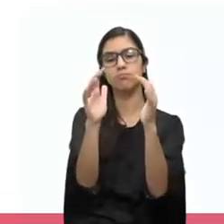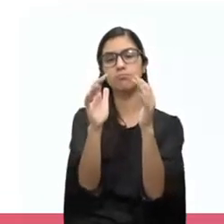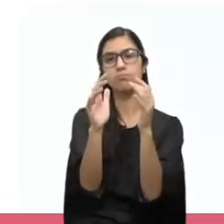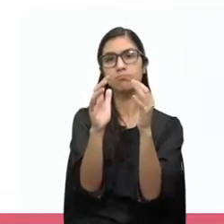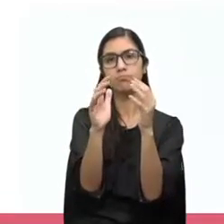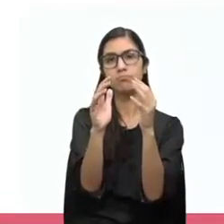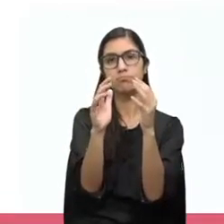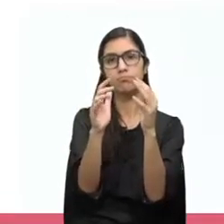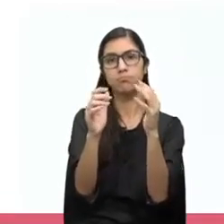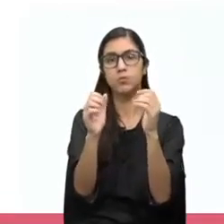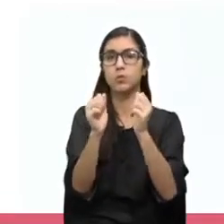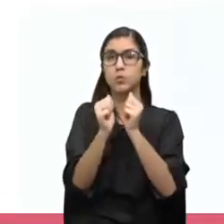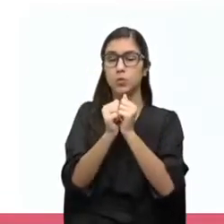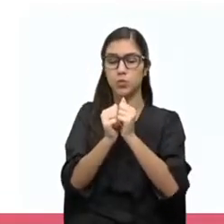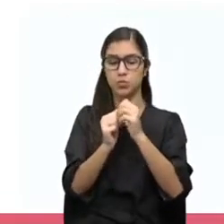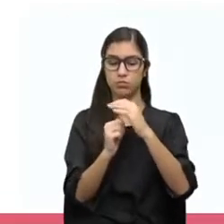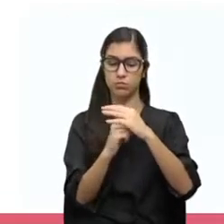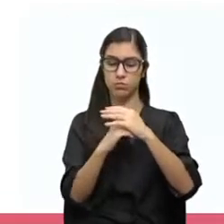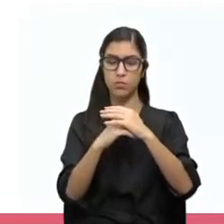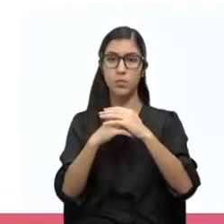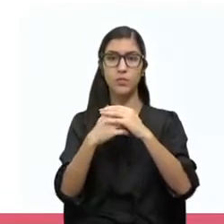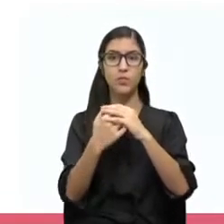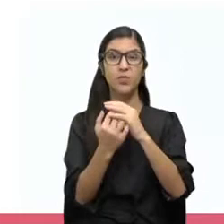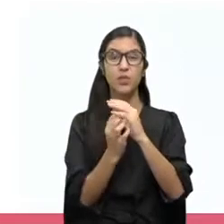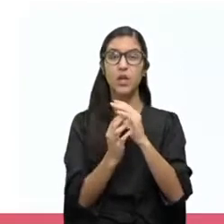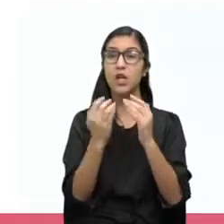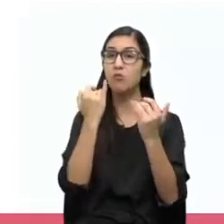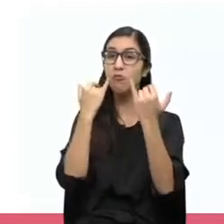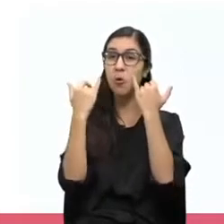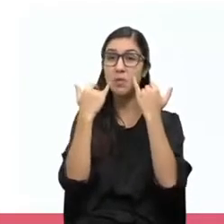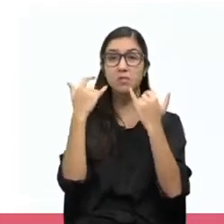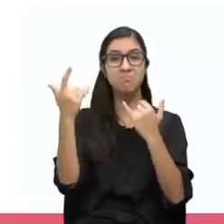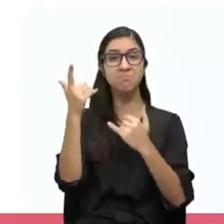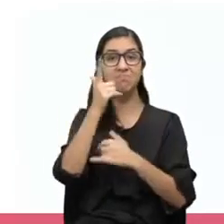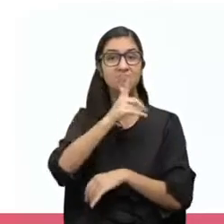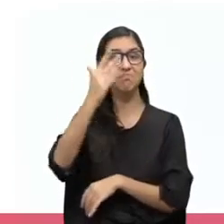do interlocutor, de maneira que toda a informação possa ser